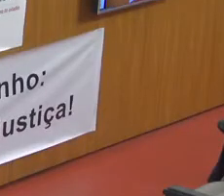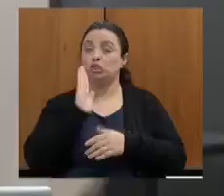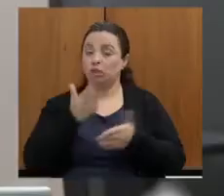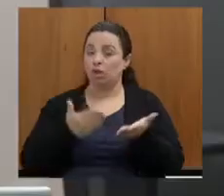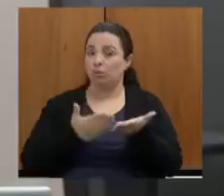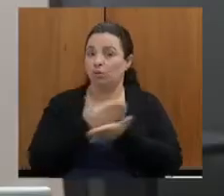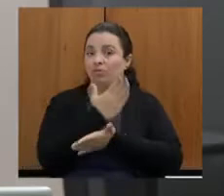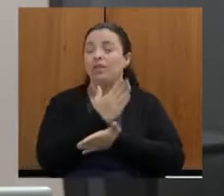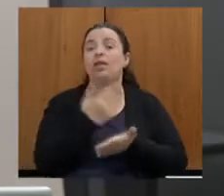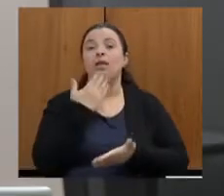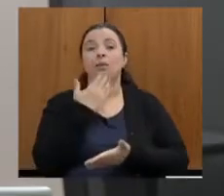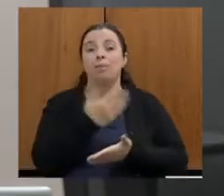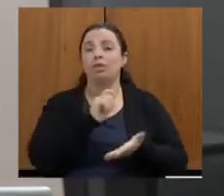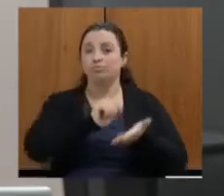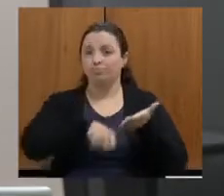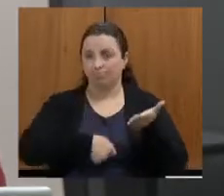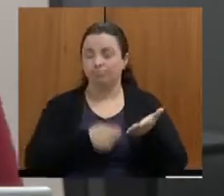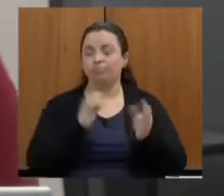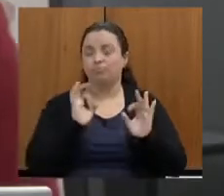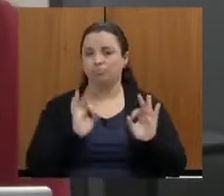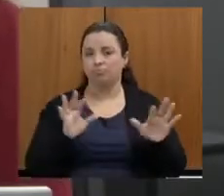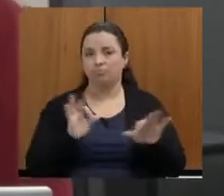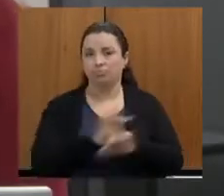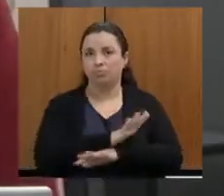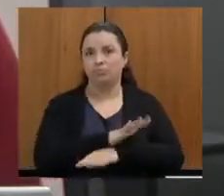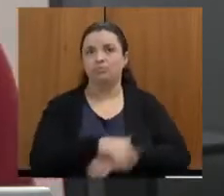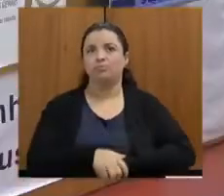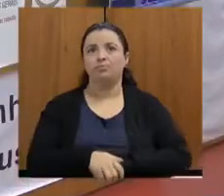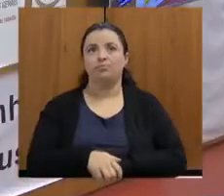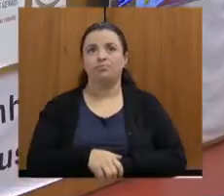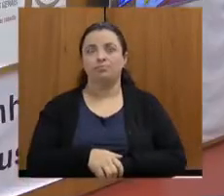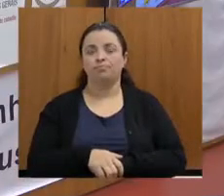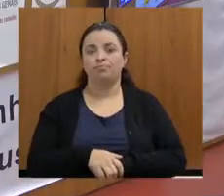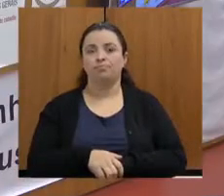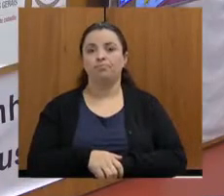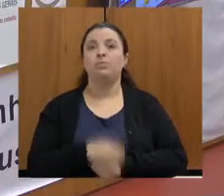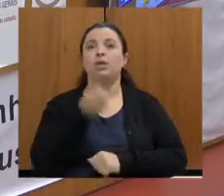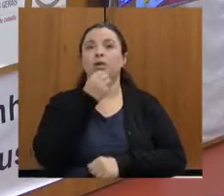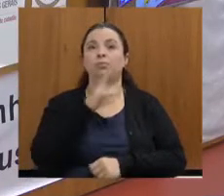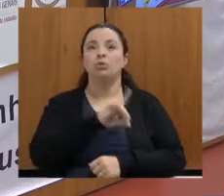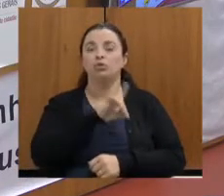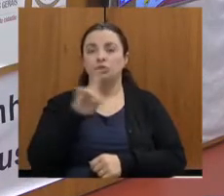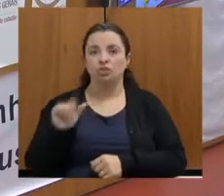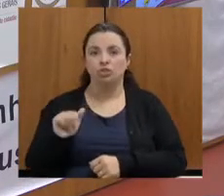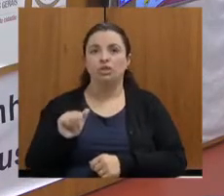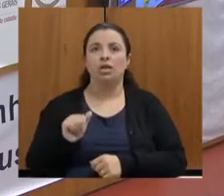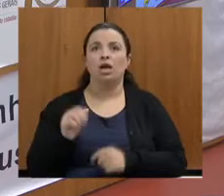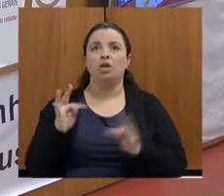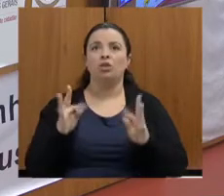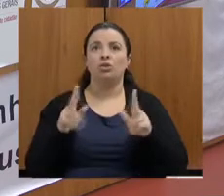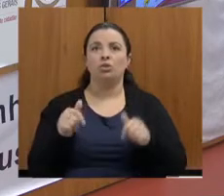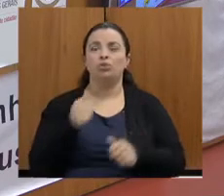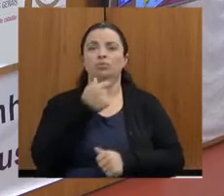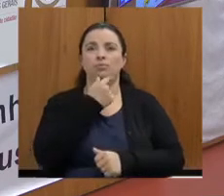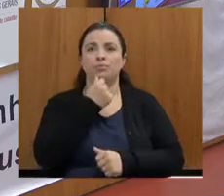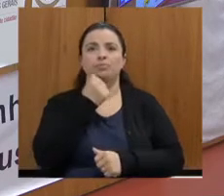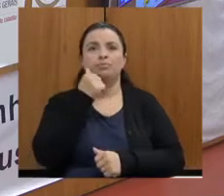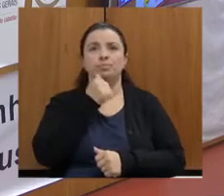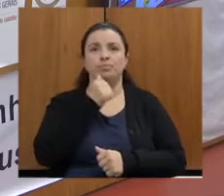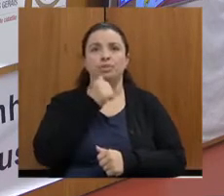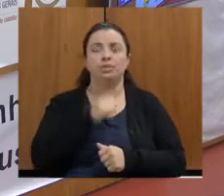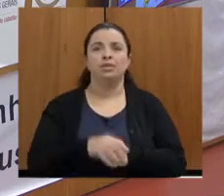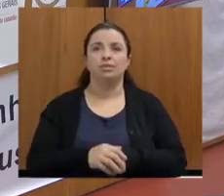e solicitar a sua subscrição bom dia a todos e a todas